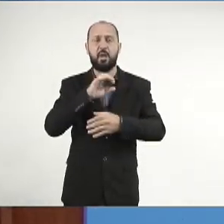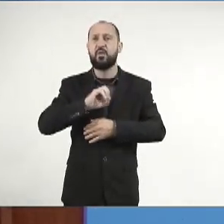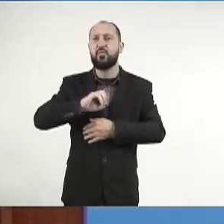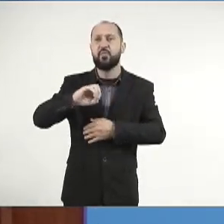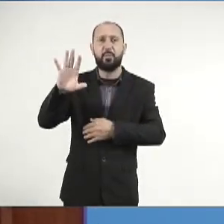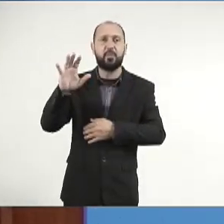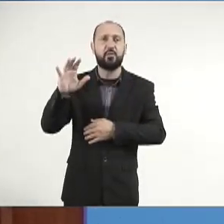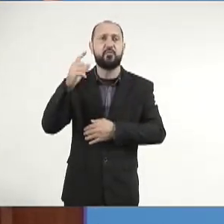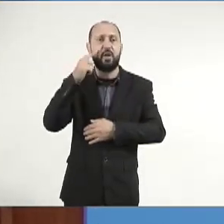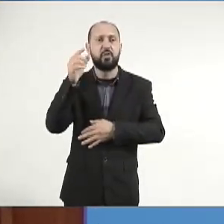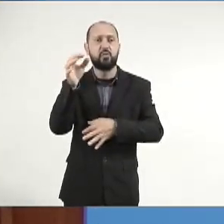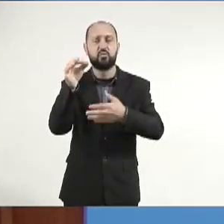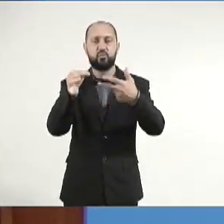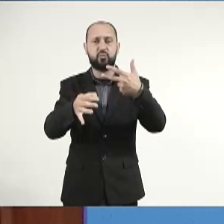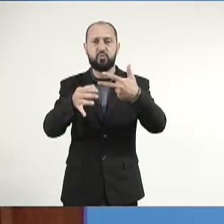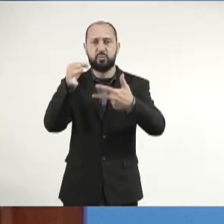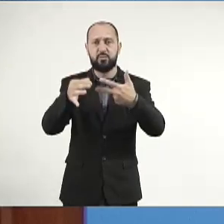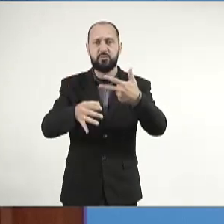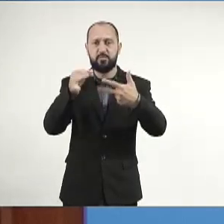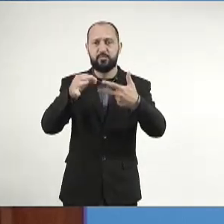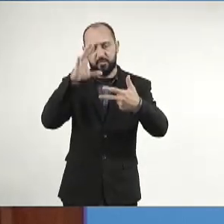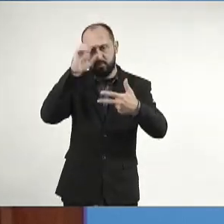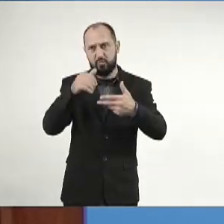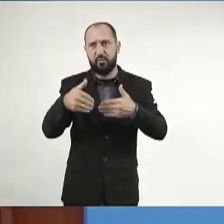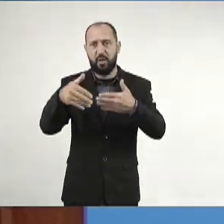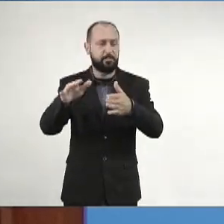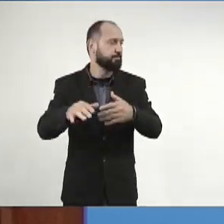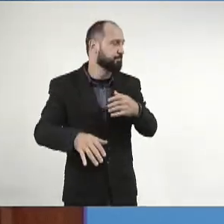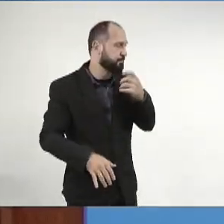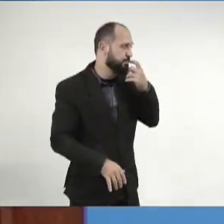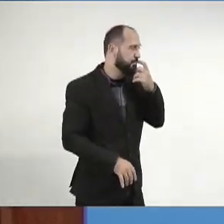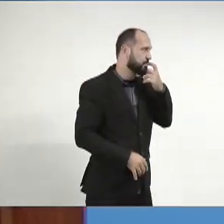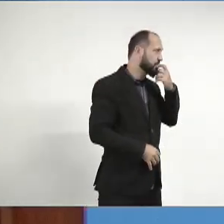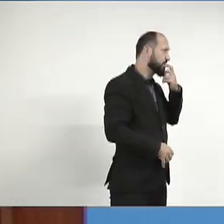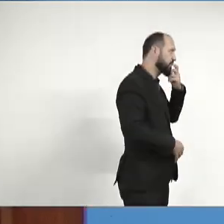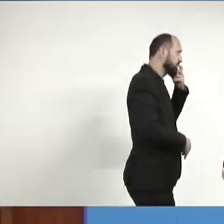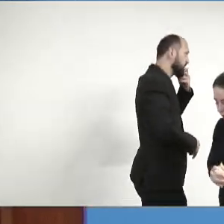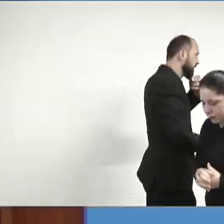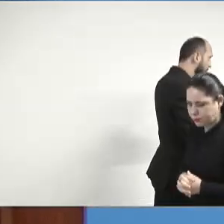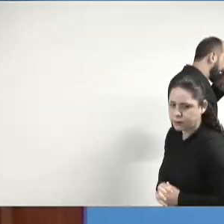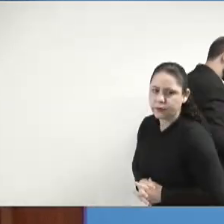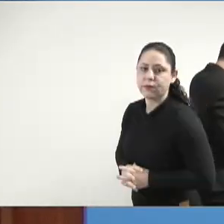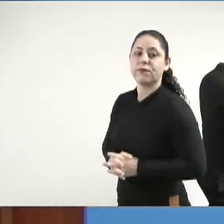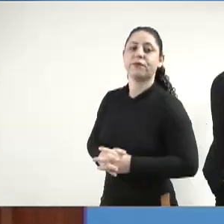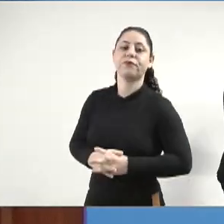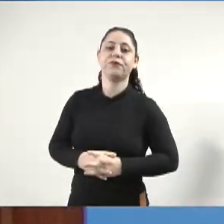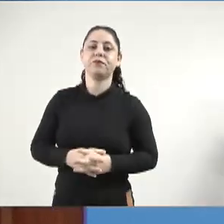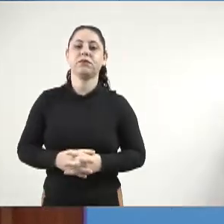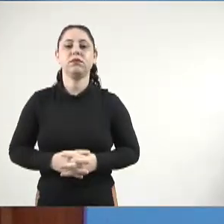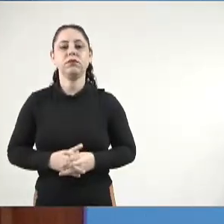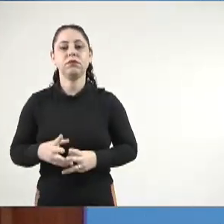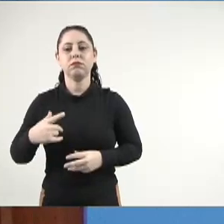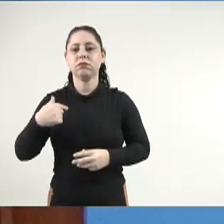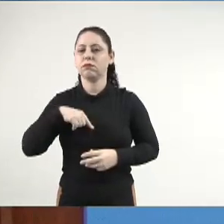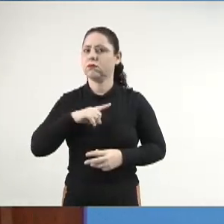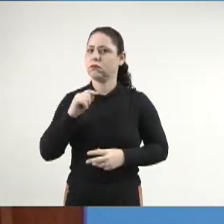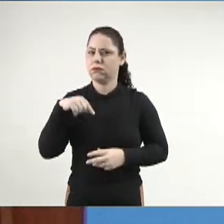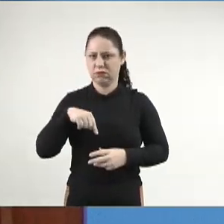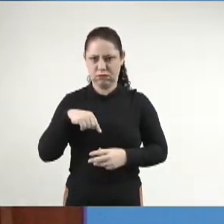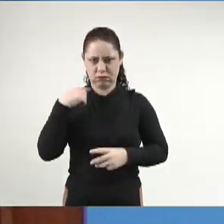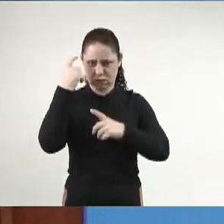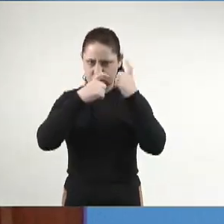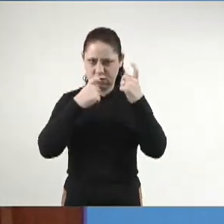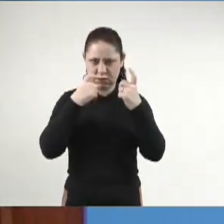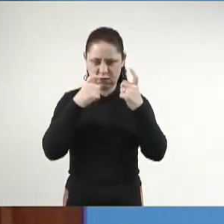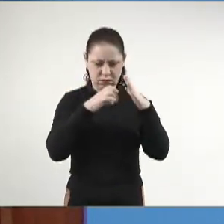vá ao judiciário e se resolva por lá. Nós não temos que estar aqui preocupados com elas. Nós temos que estar preocupados com o